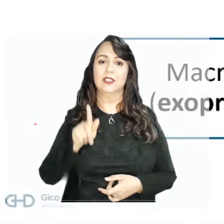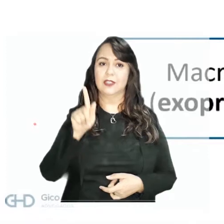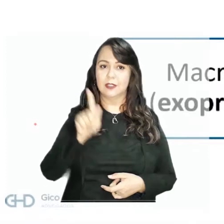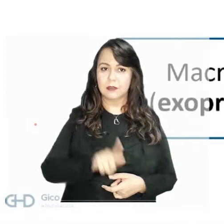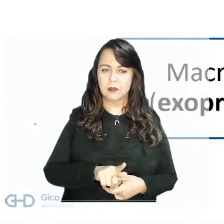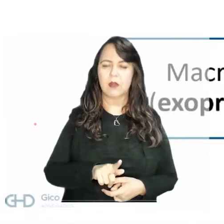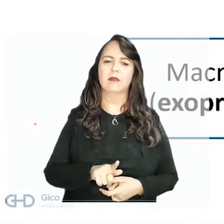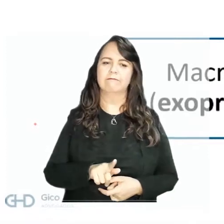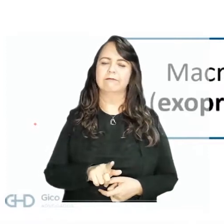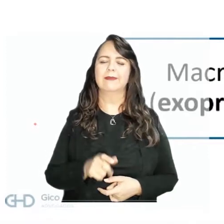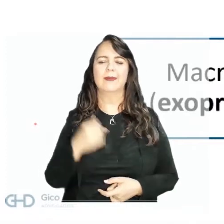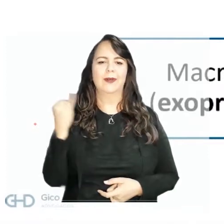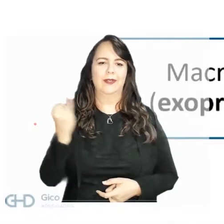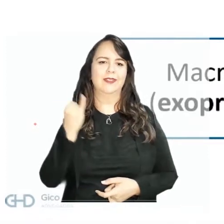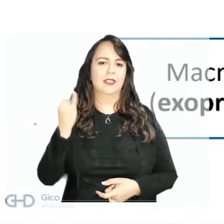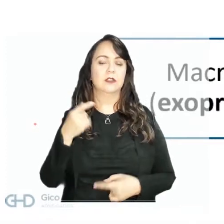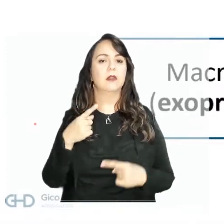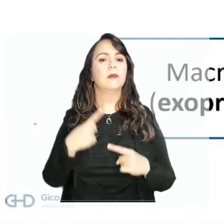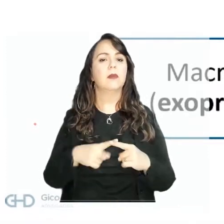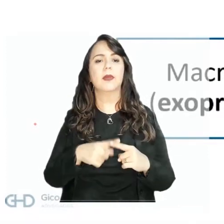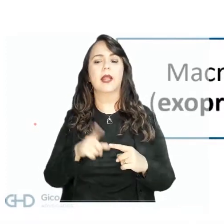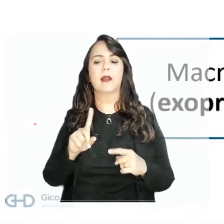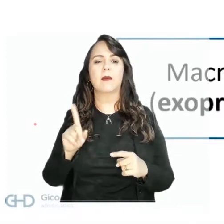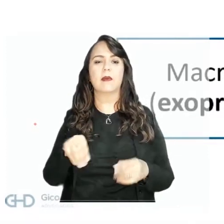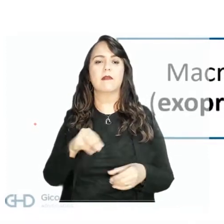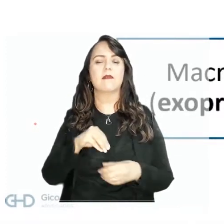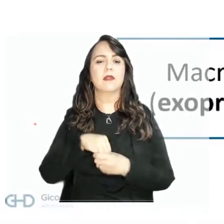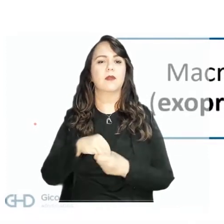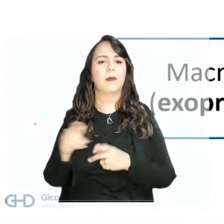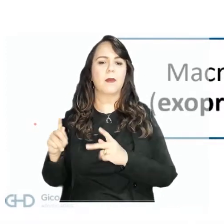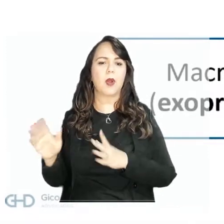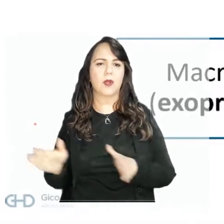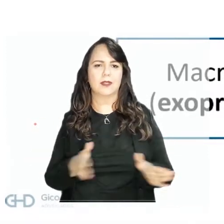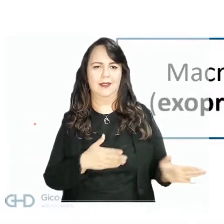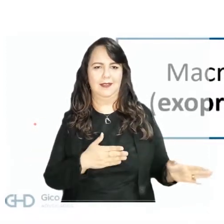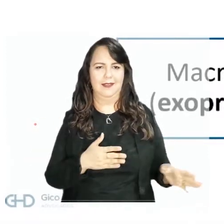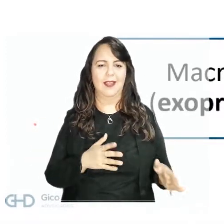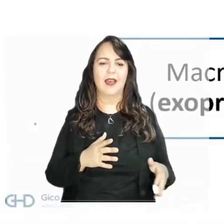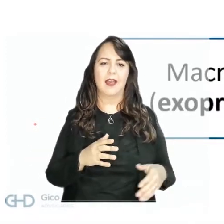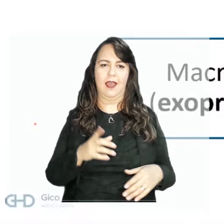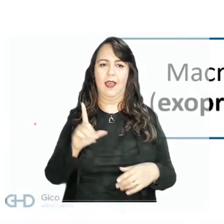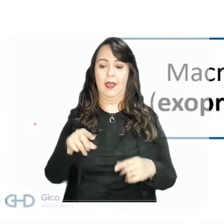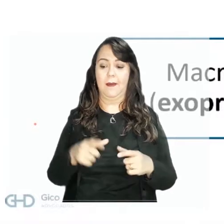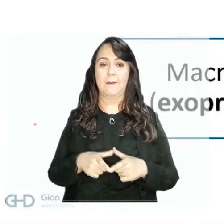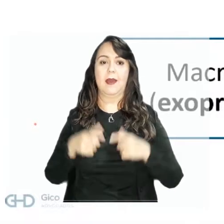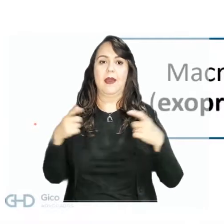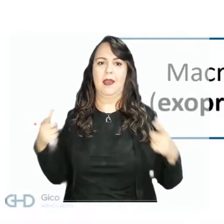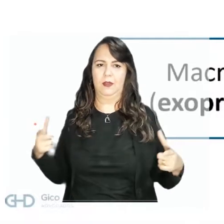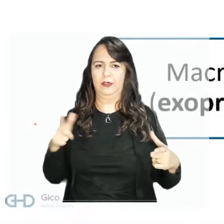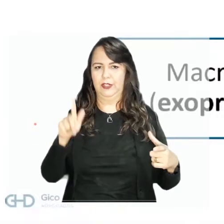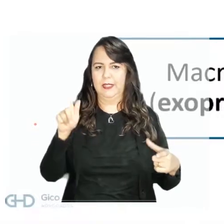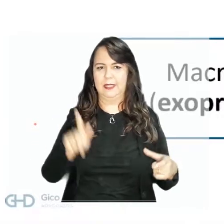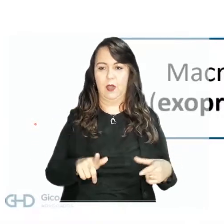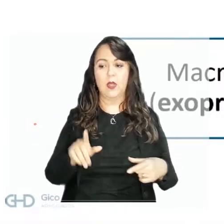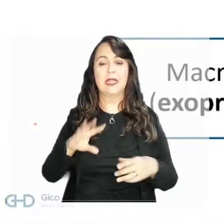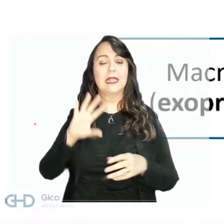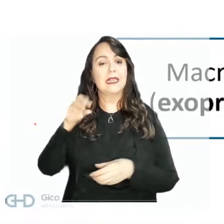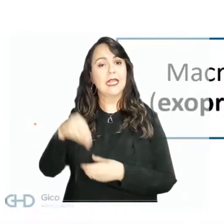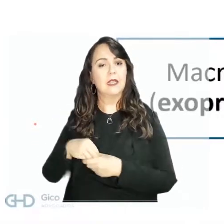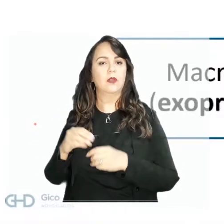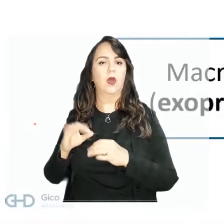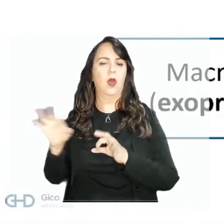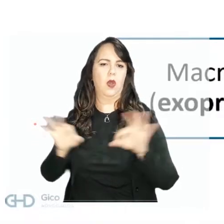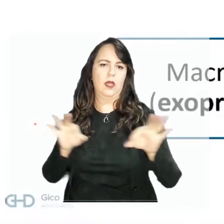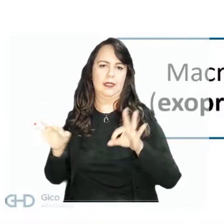Então, são questões exoprocessuais de macrogestão, de organização. E grande parte do que foi discutido até agora,